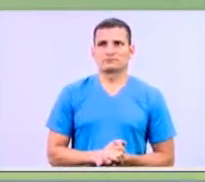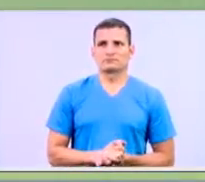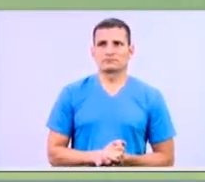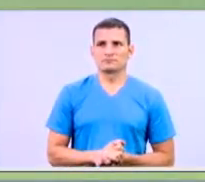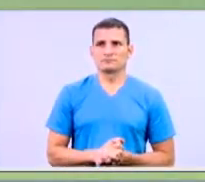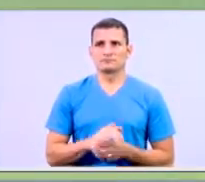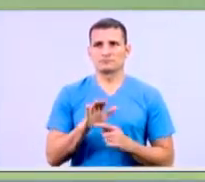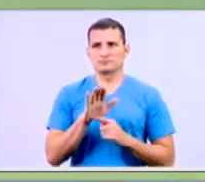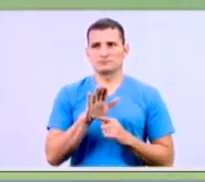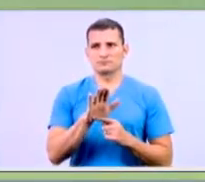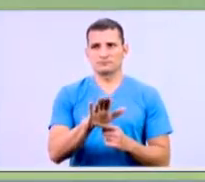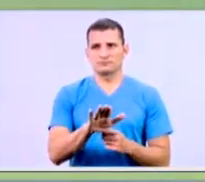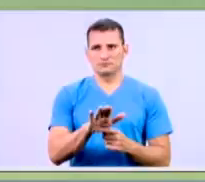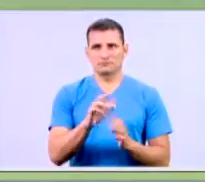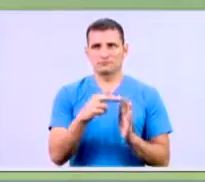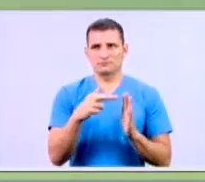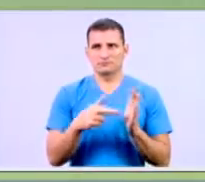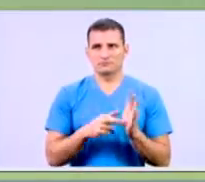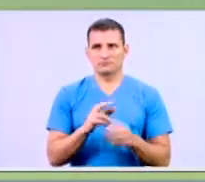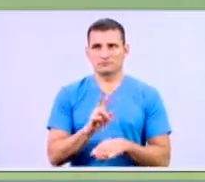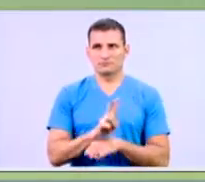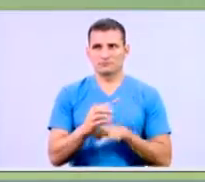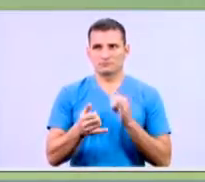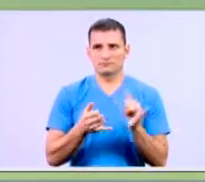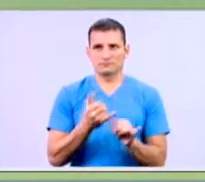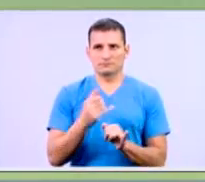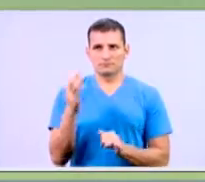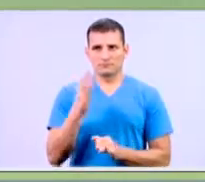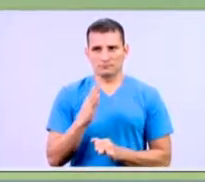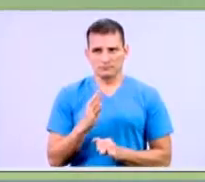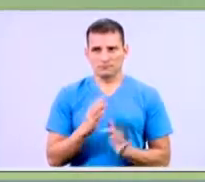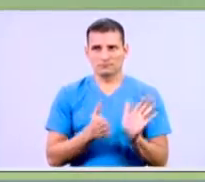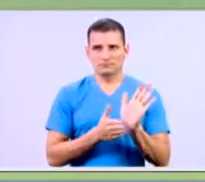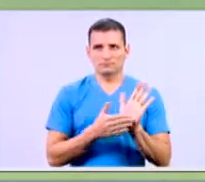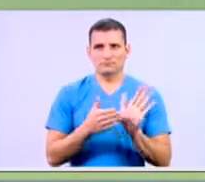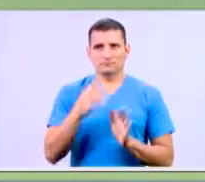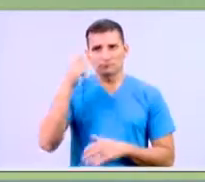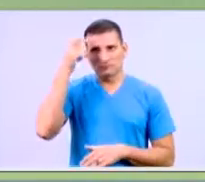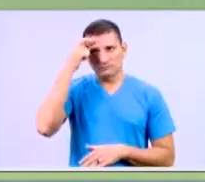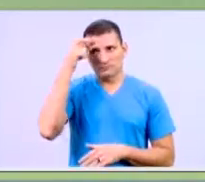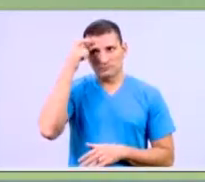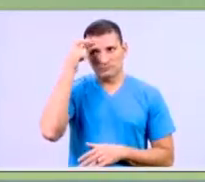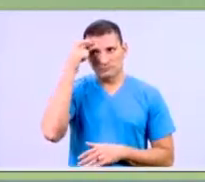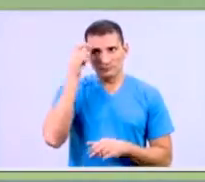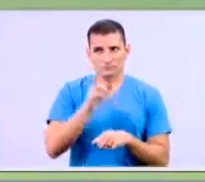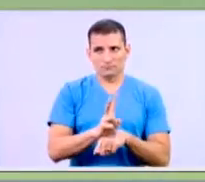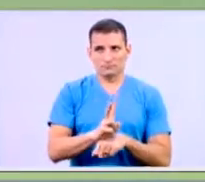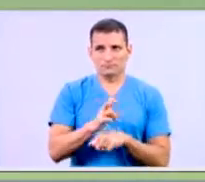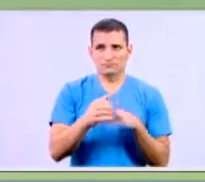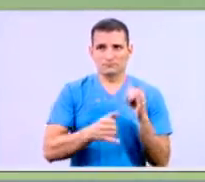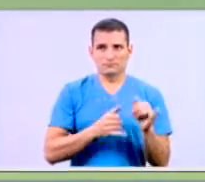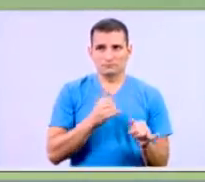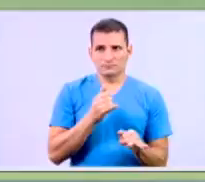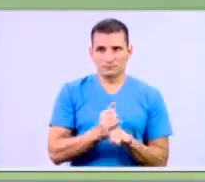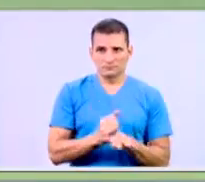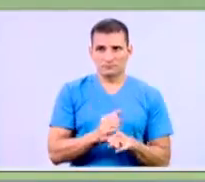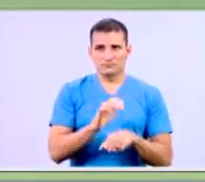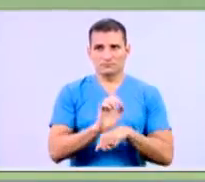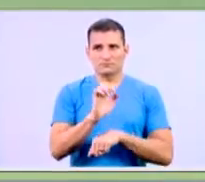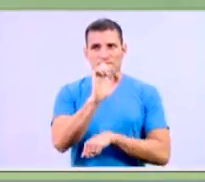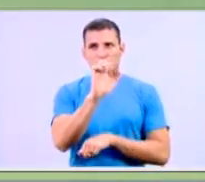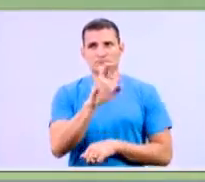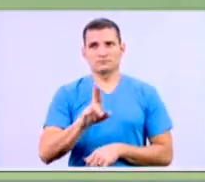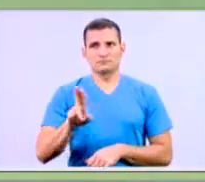internet brasileira e promover a conscientização da segurança na internet para especialistas e também para